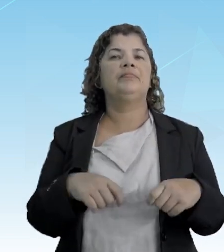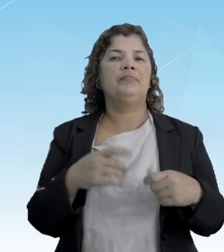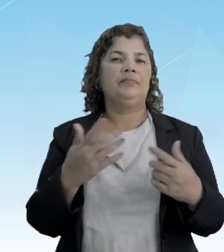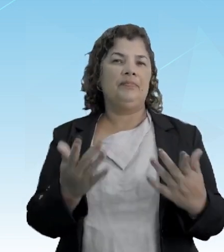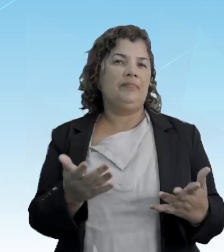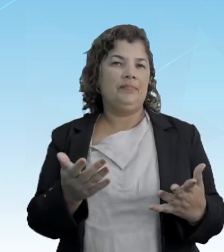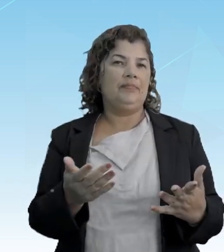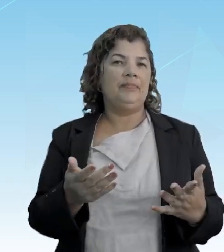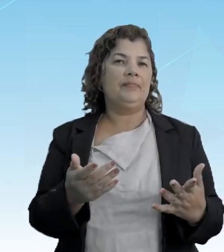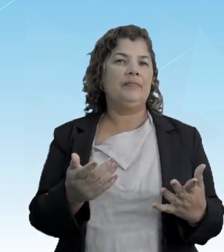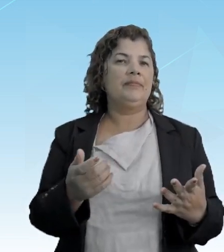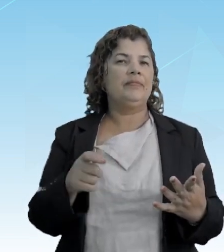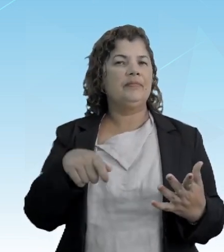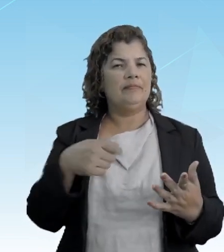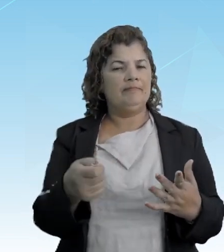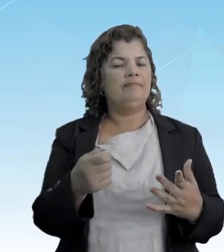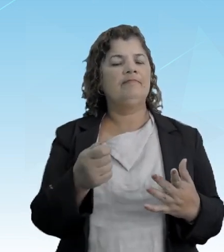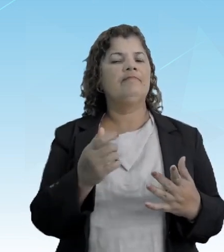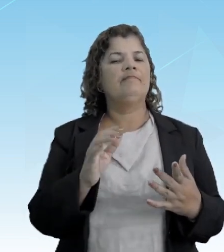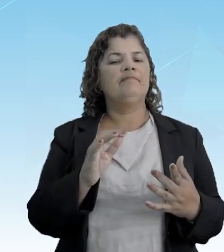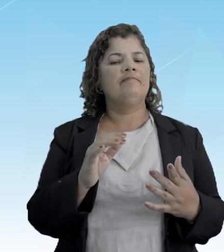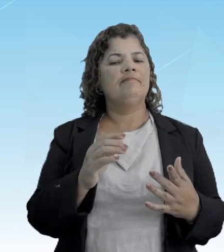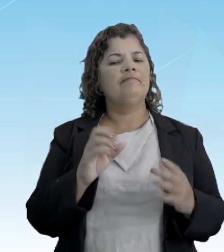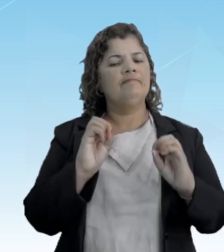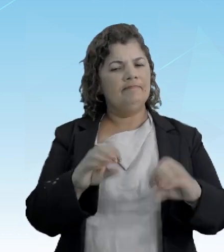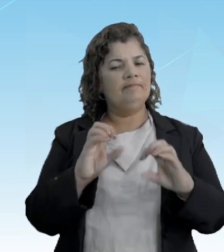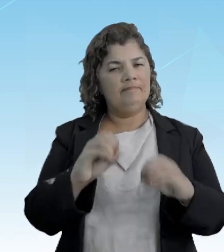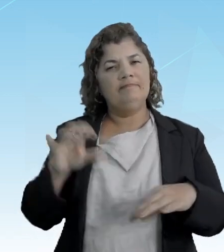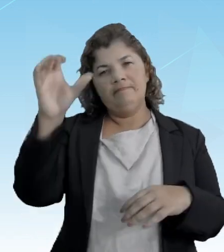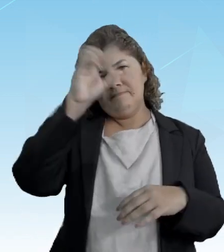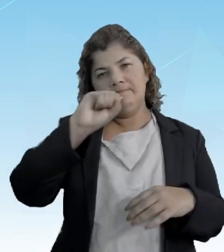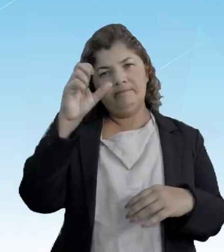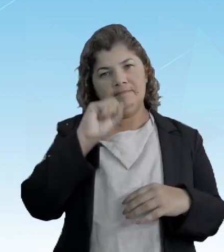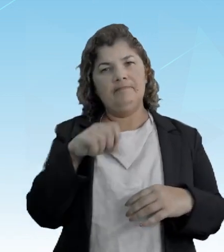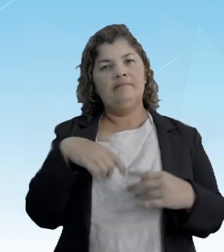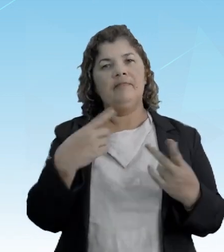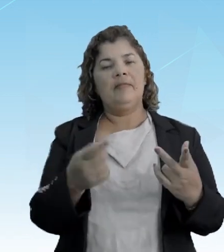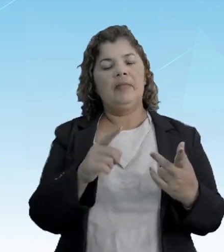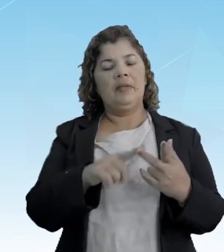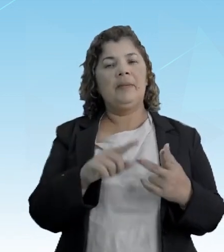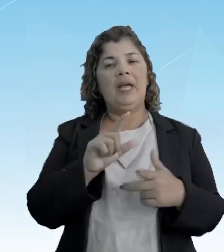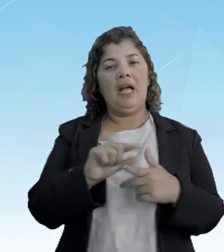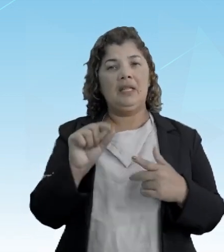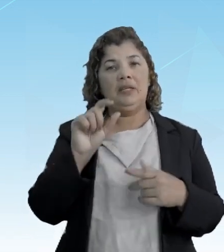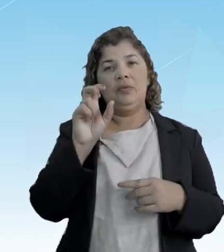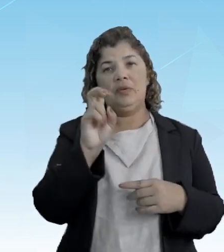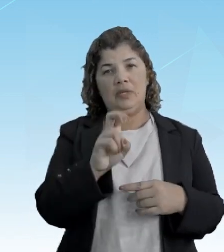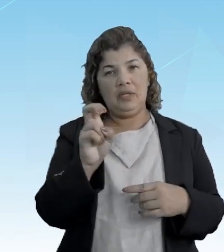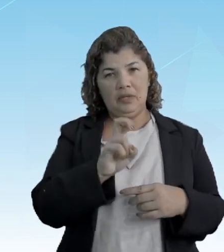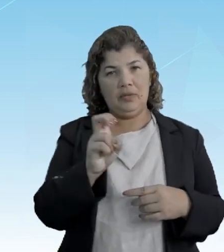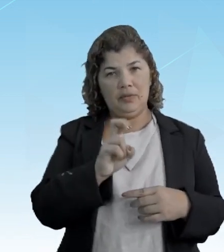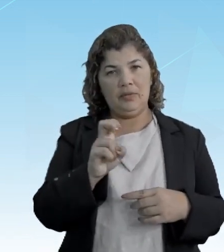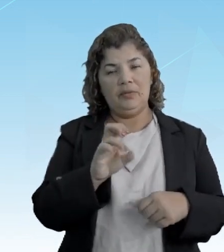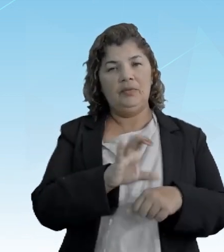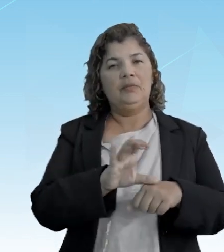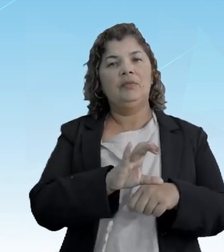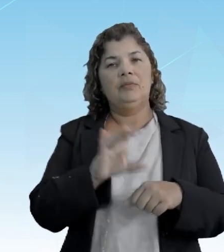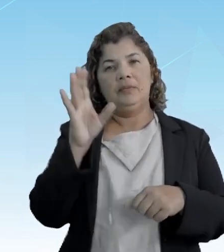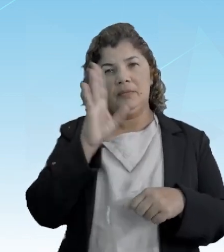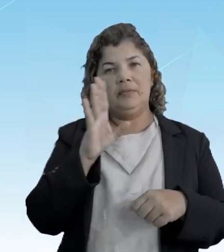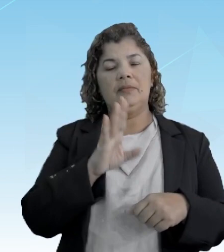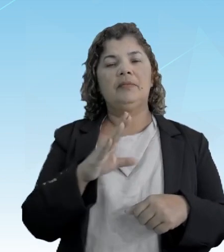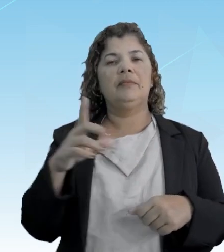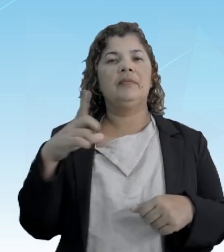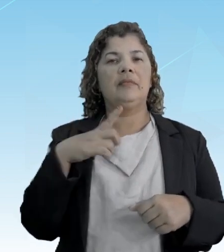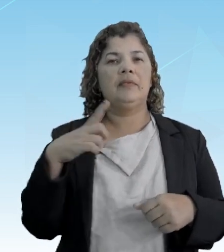possibilidade de sermos educados. E também no artigo 5º da Constituição brasileira, nós também temos